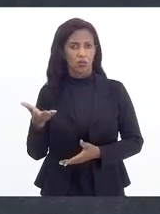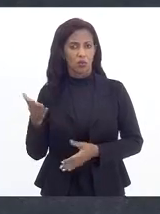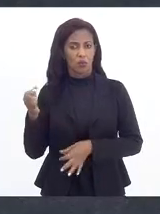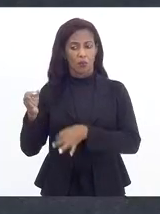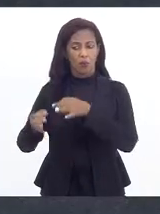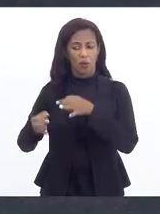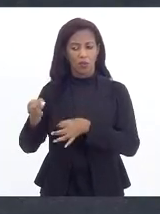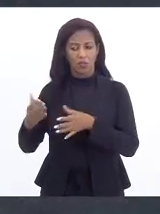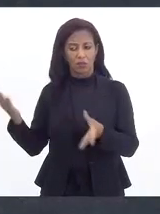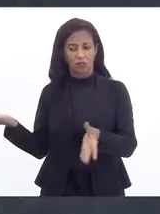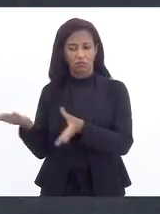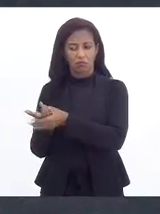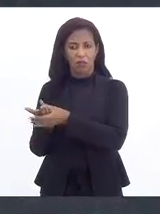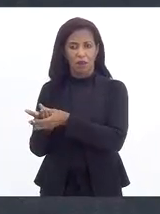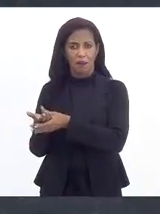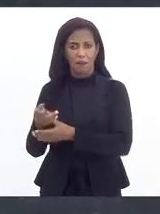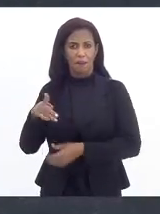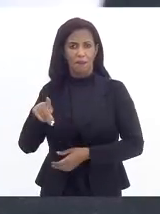penal.